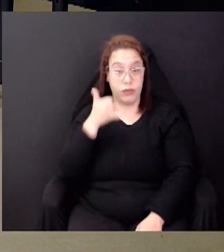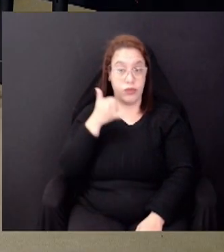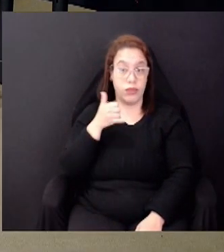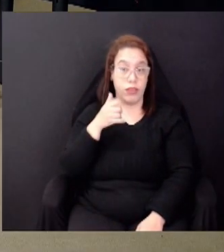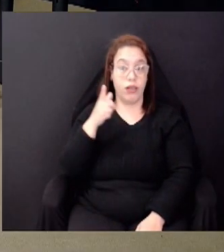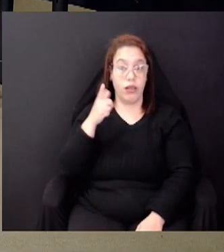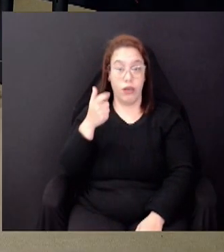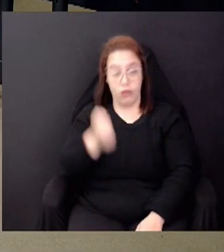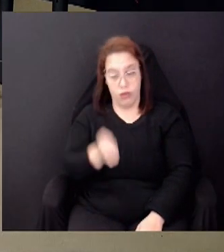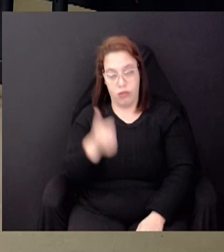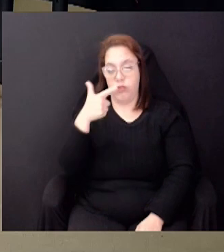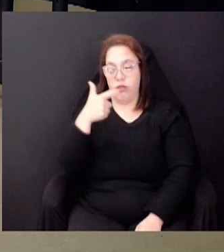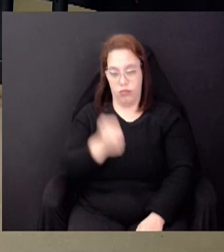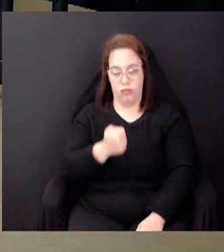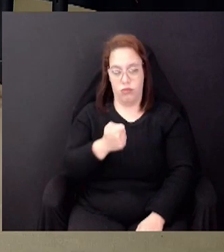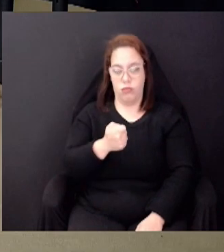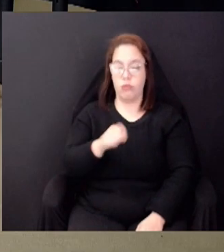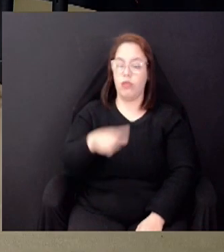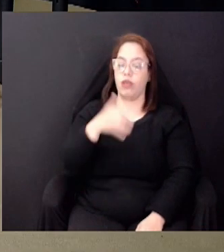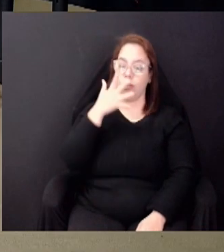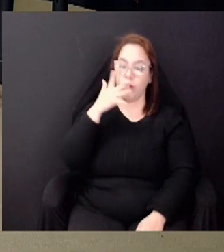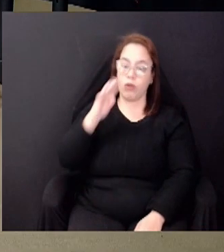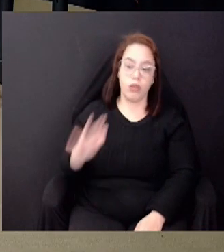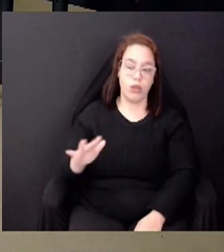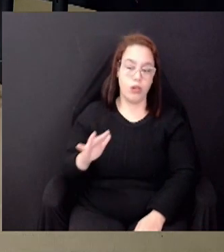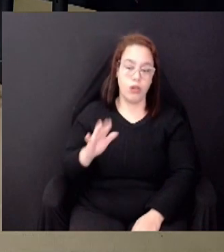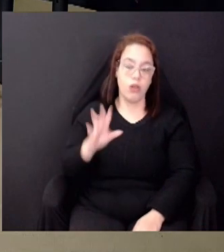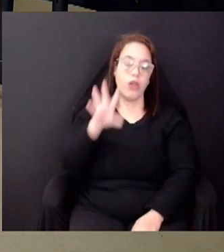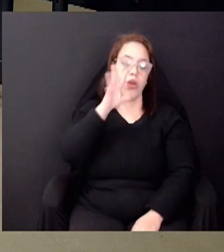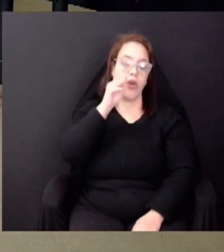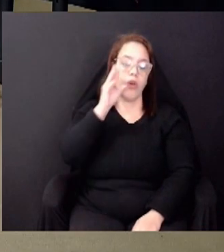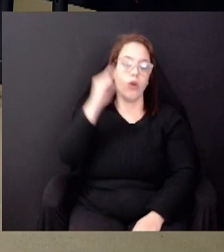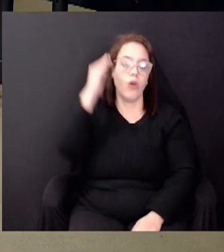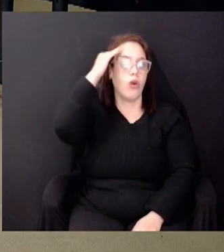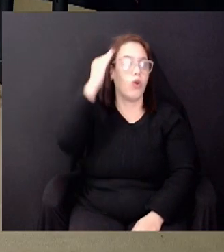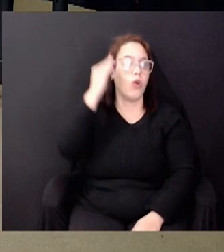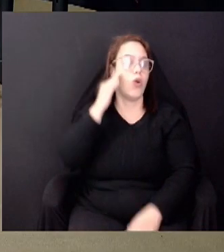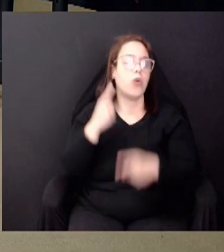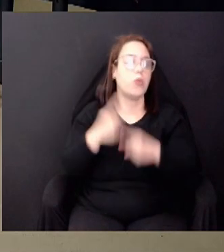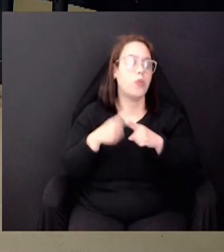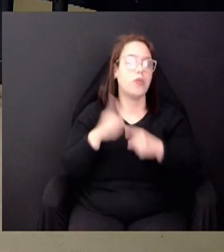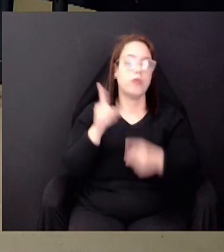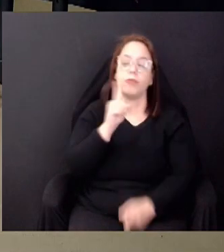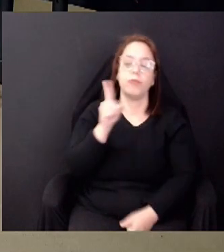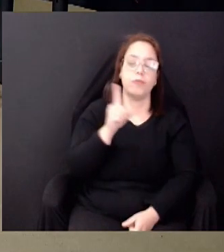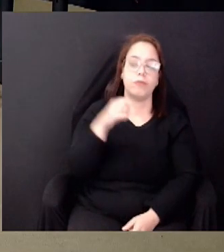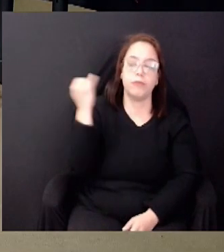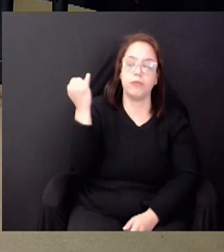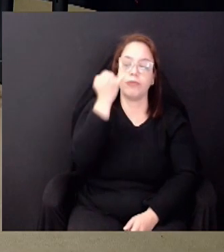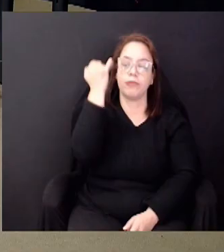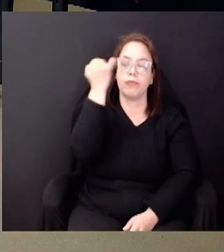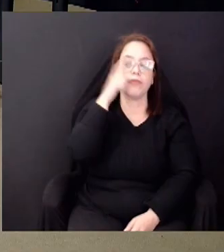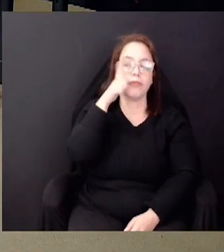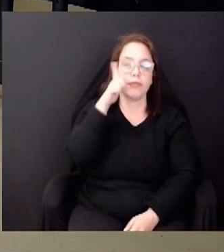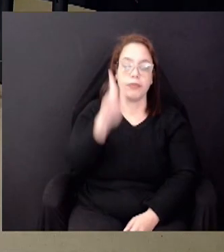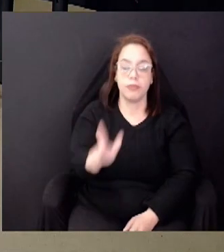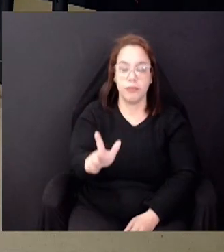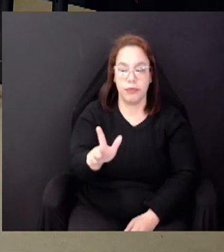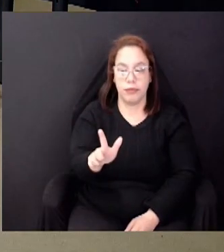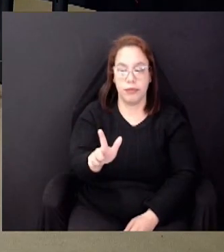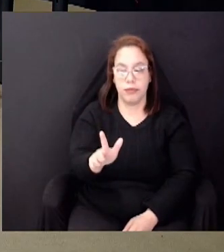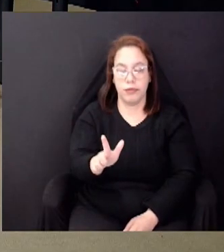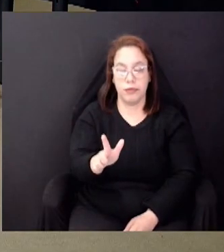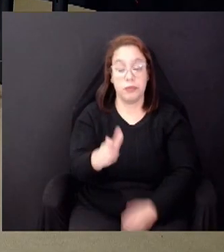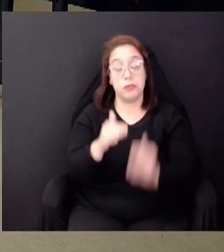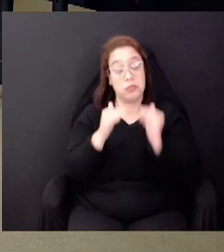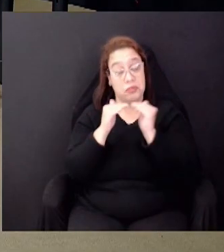na vida da sua criança, do seu adolescente. Por que não? É importante, se você conseguir com certeza a gente fica